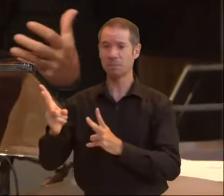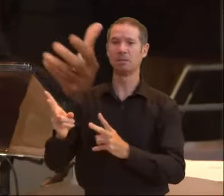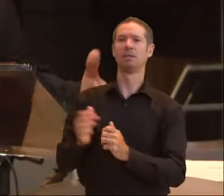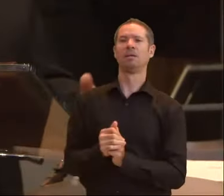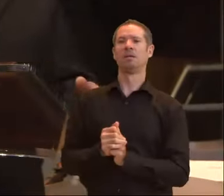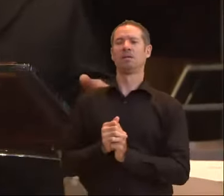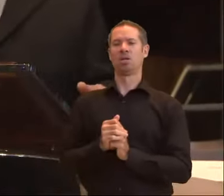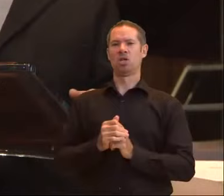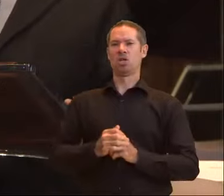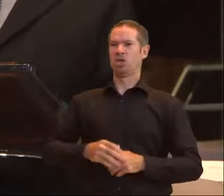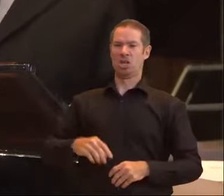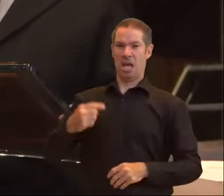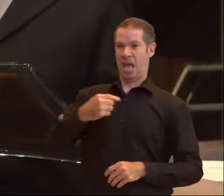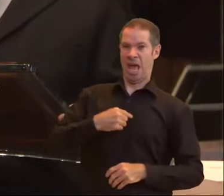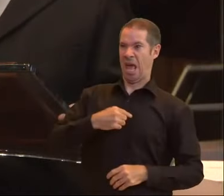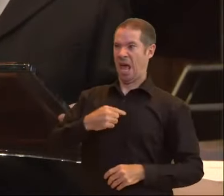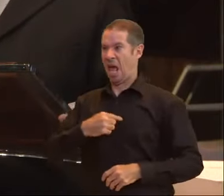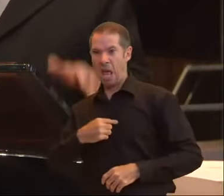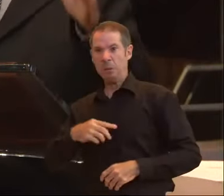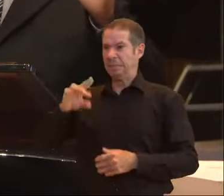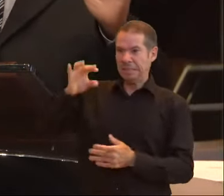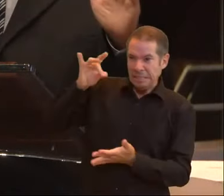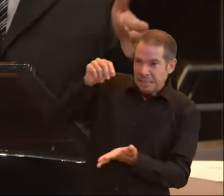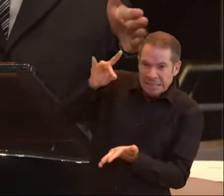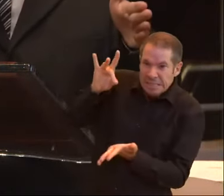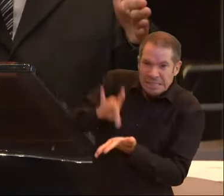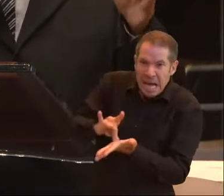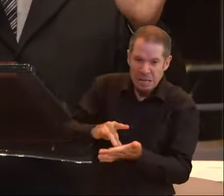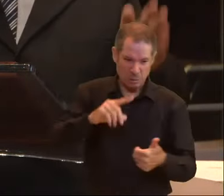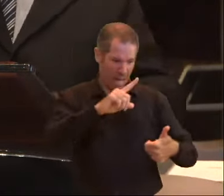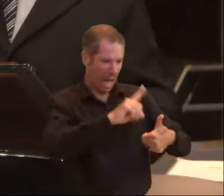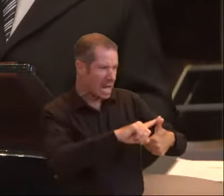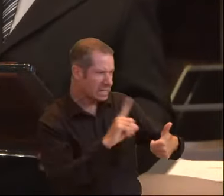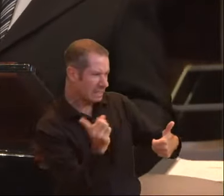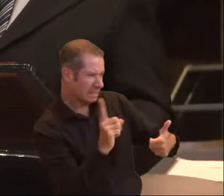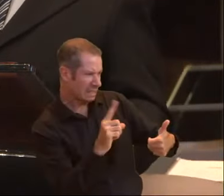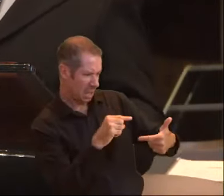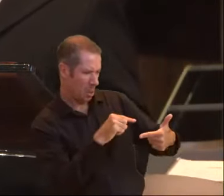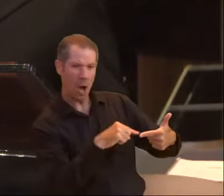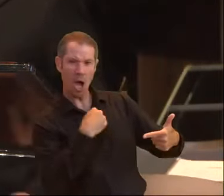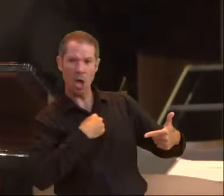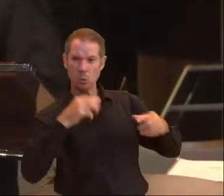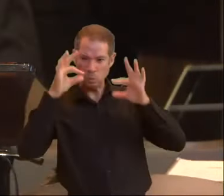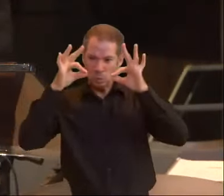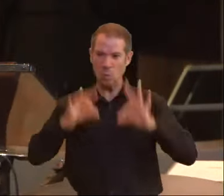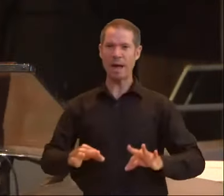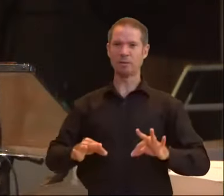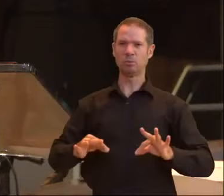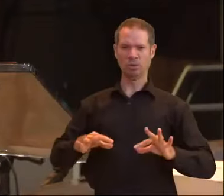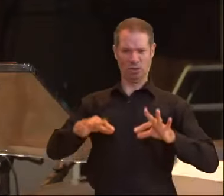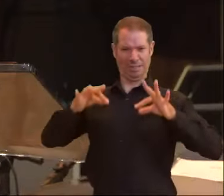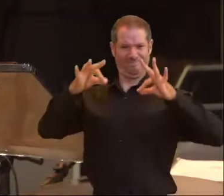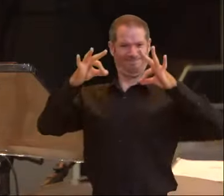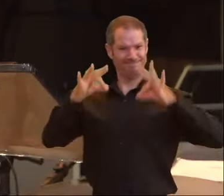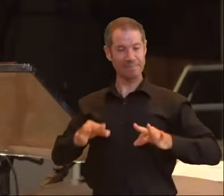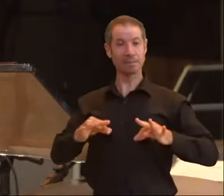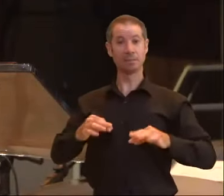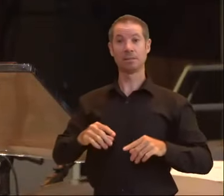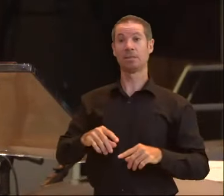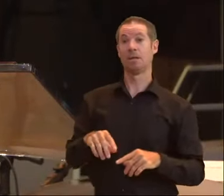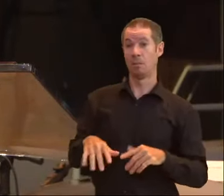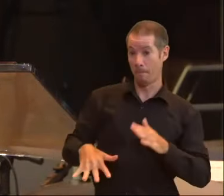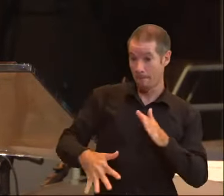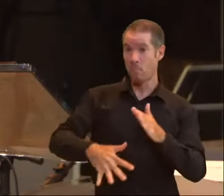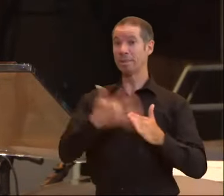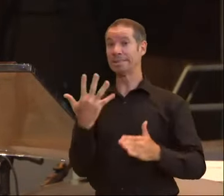da autojustificação. Eu não faço assim, e era um cara correto mesmo, super correto. E por